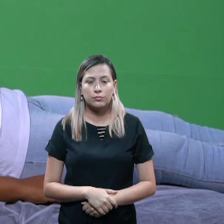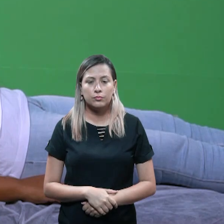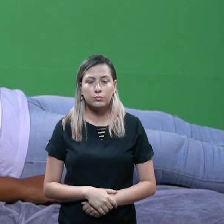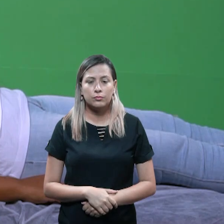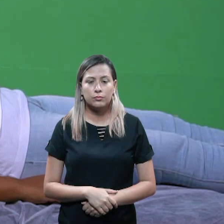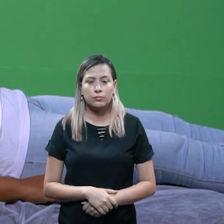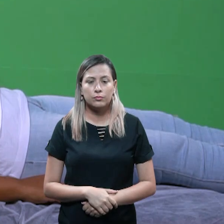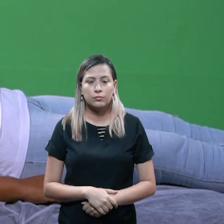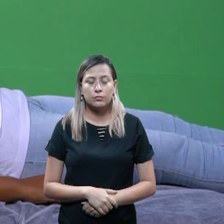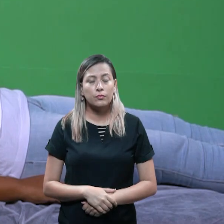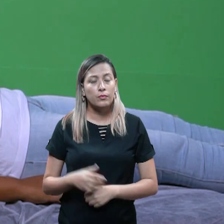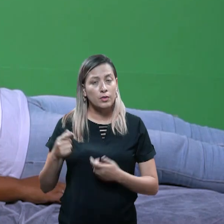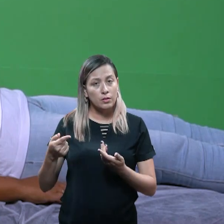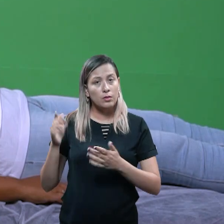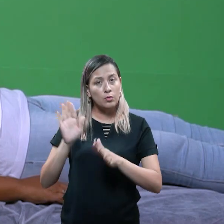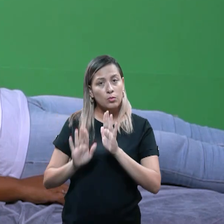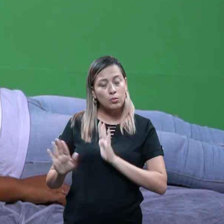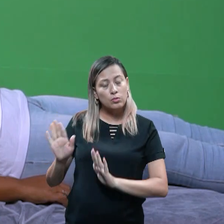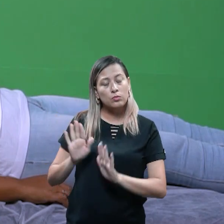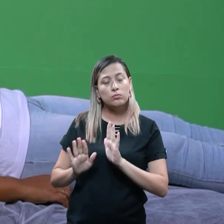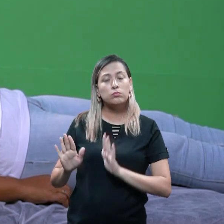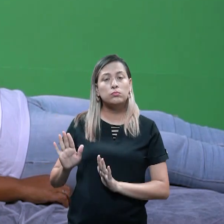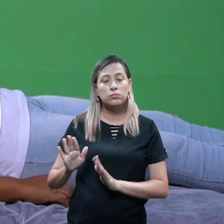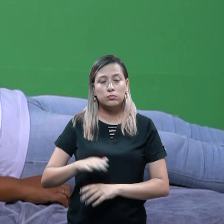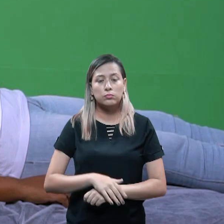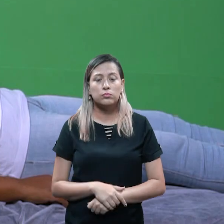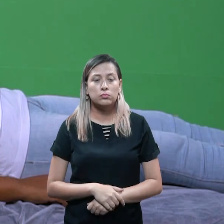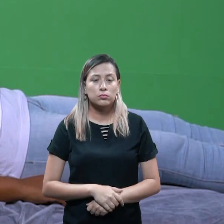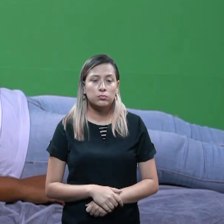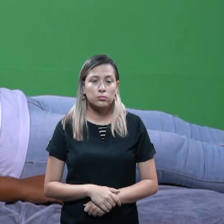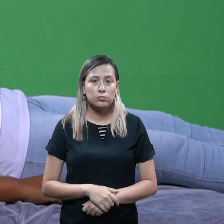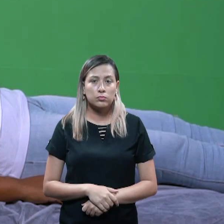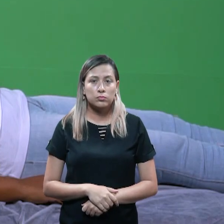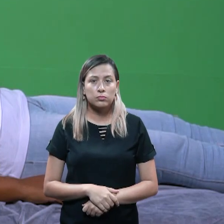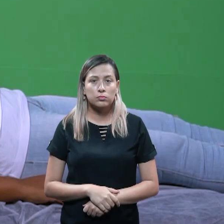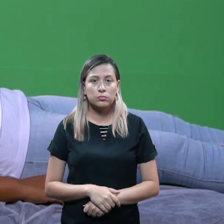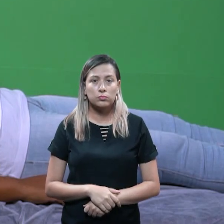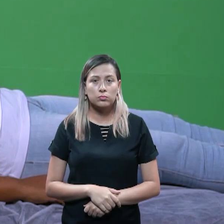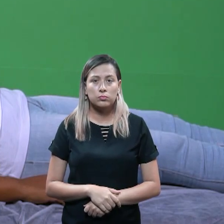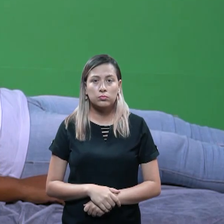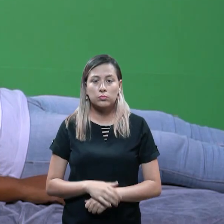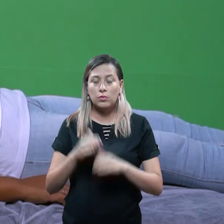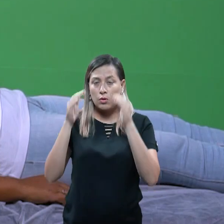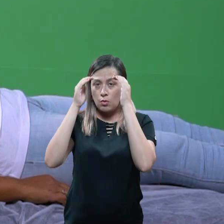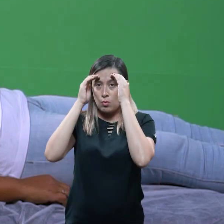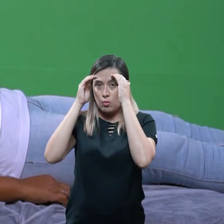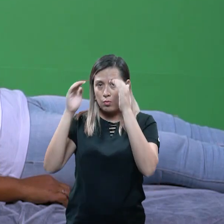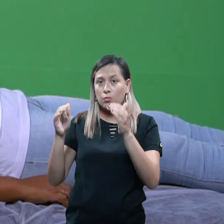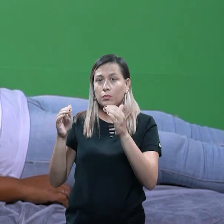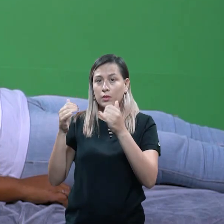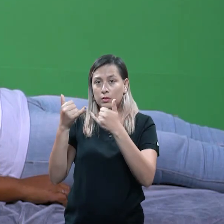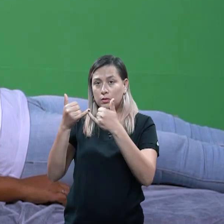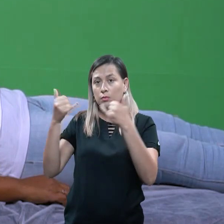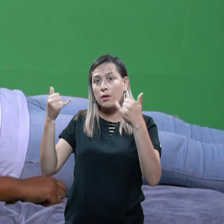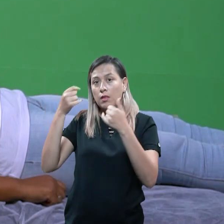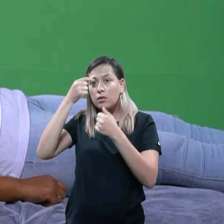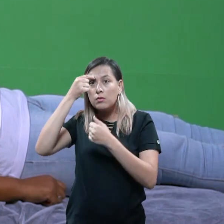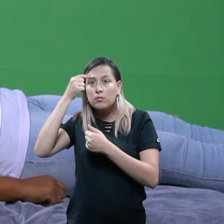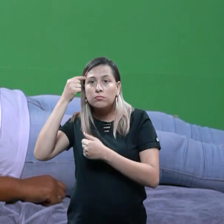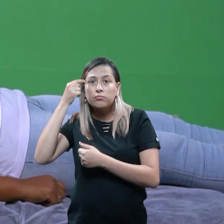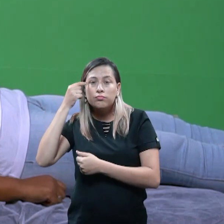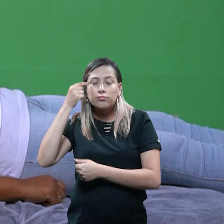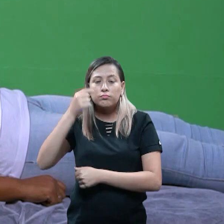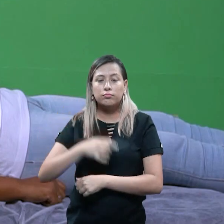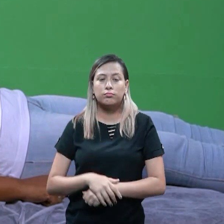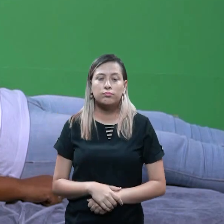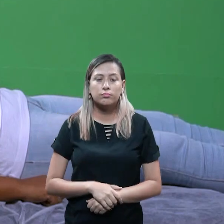vou sempre ter cuidado de não ultrapassar a marca que eu fiz. Já